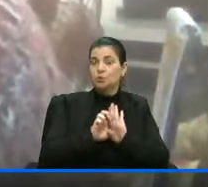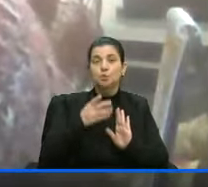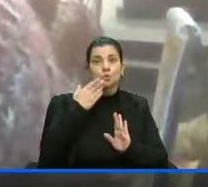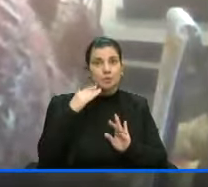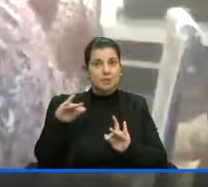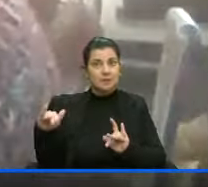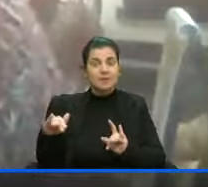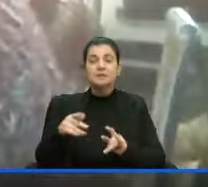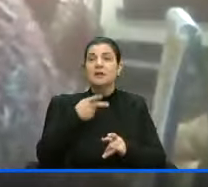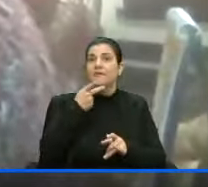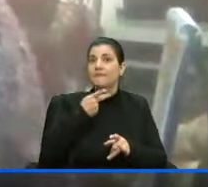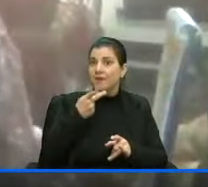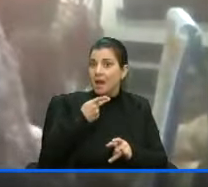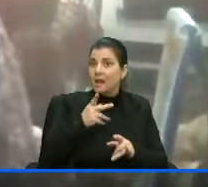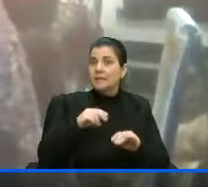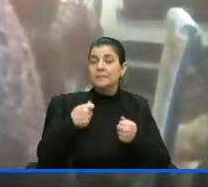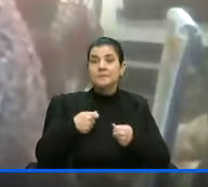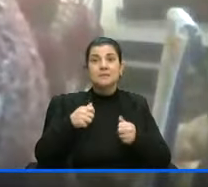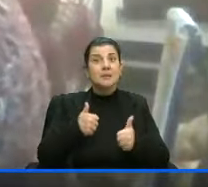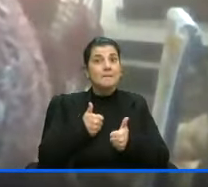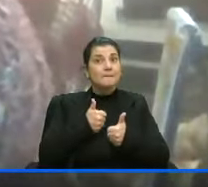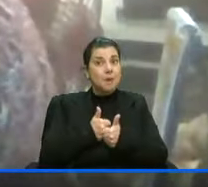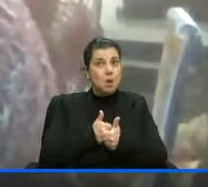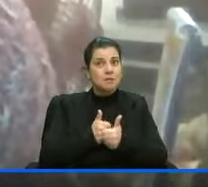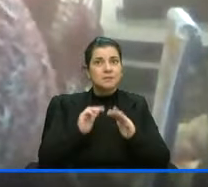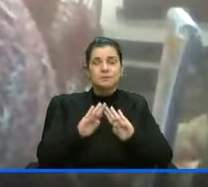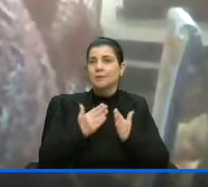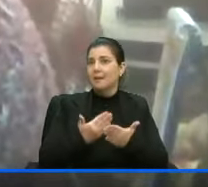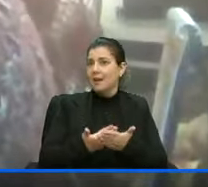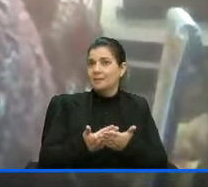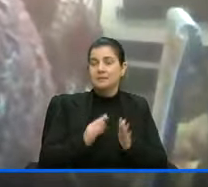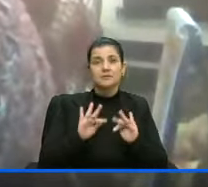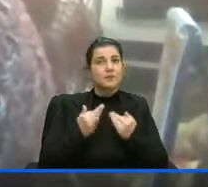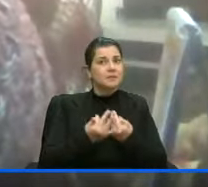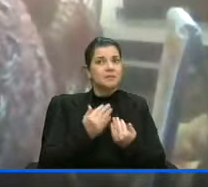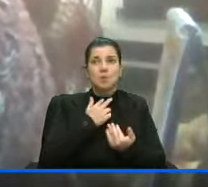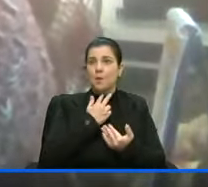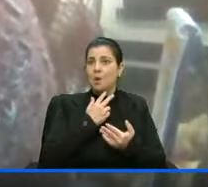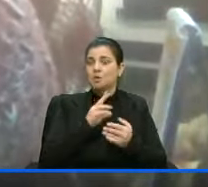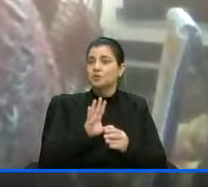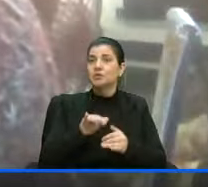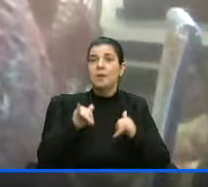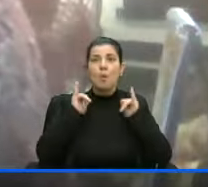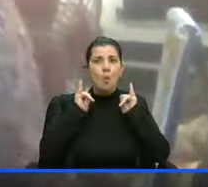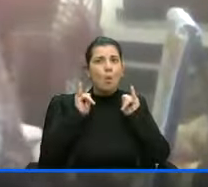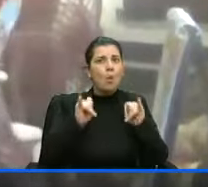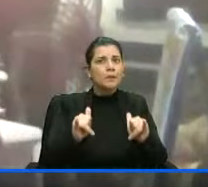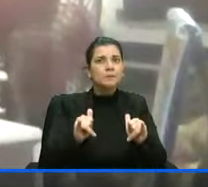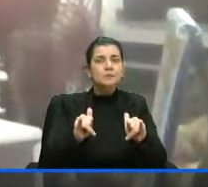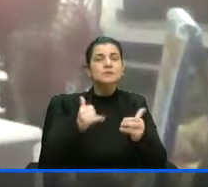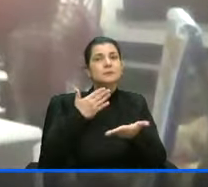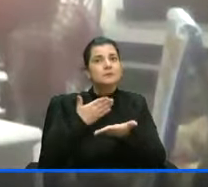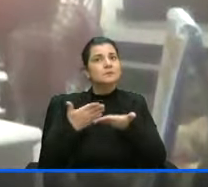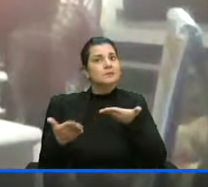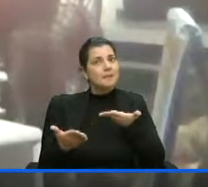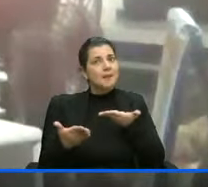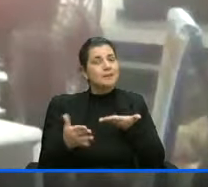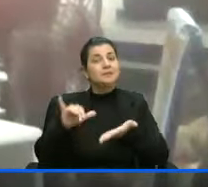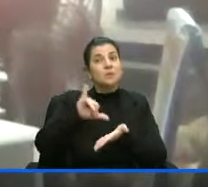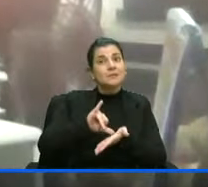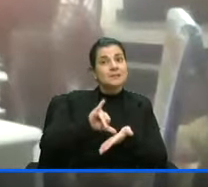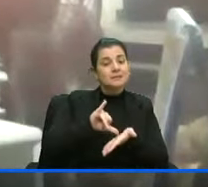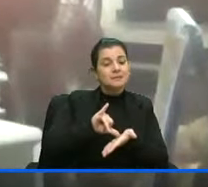próximo da casa, educação infantil não dá para as famílias pegarem um ônibus. Então, essa perda, pelo que eu entendi, a